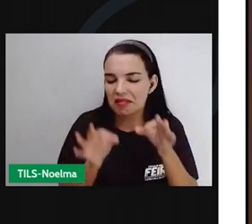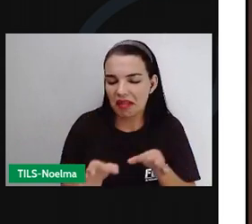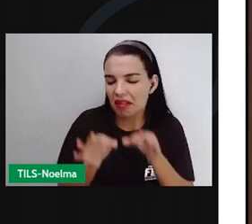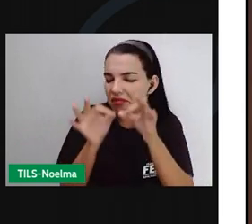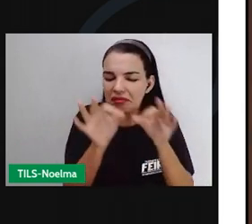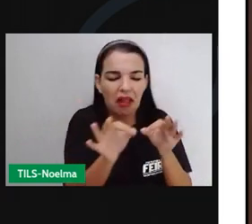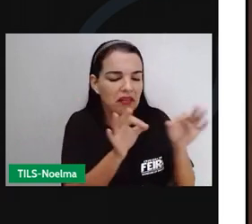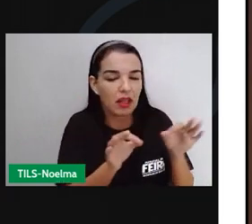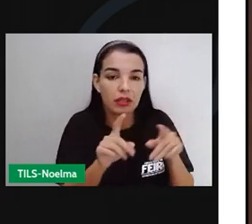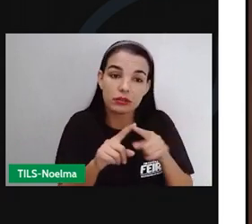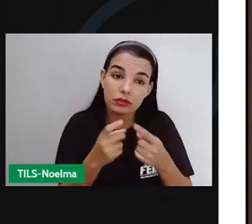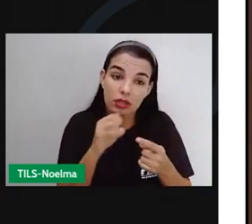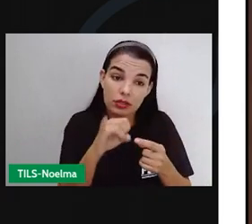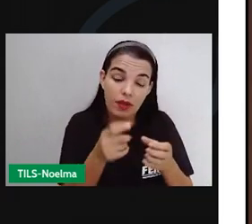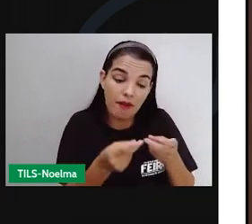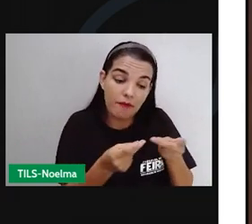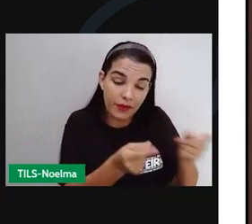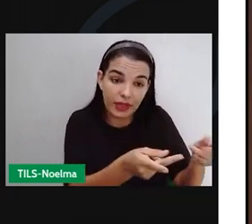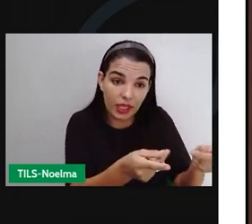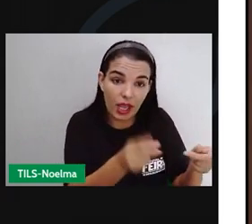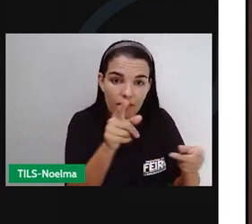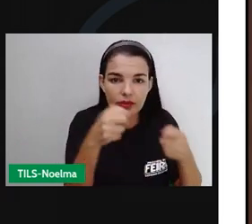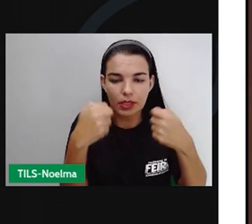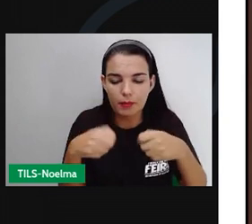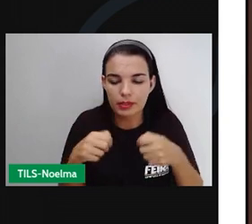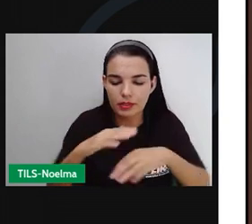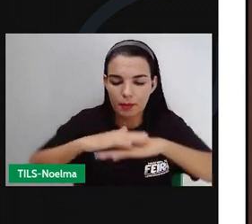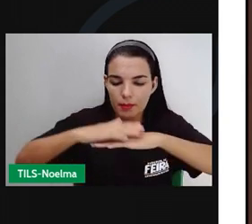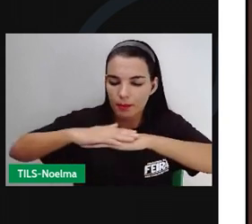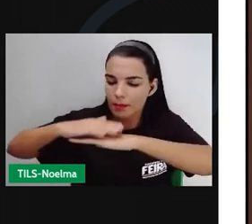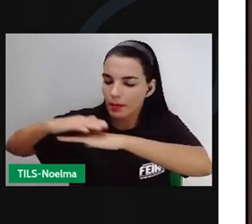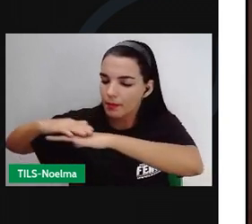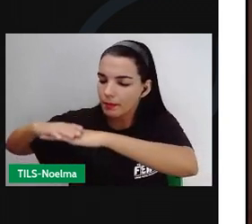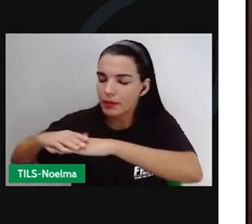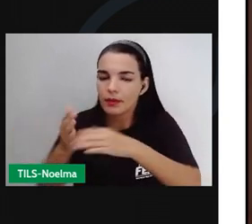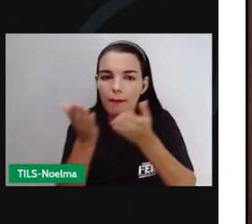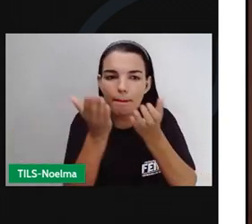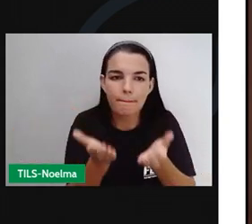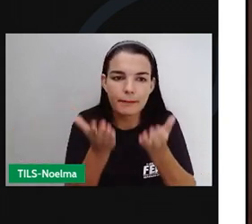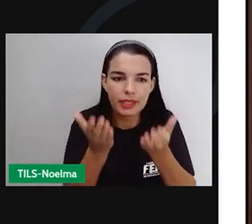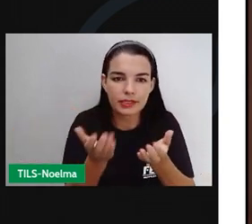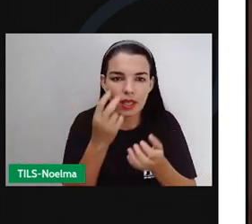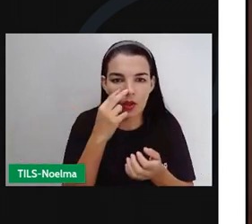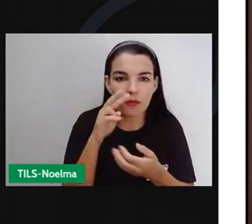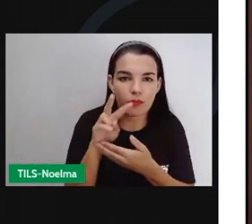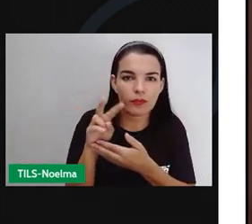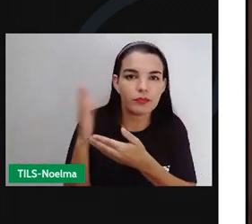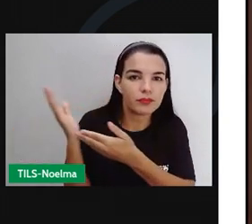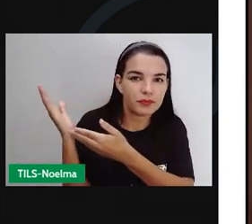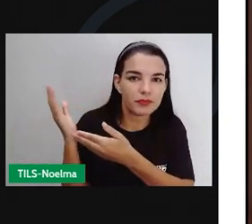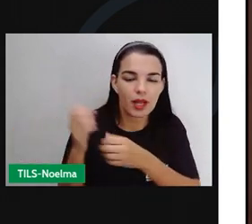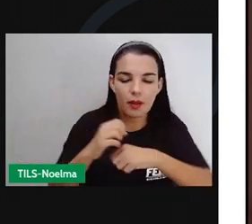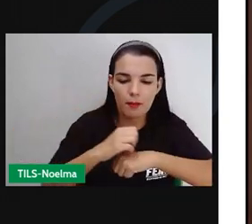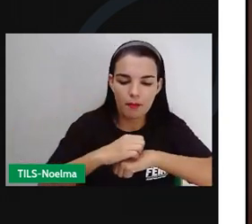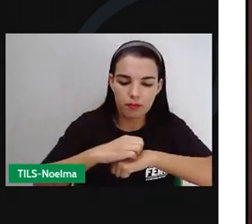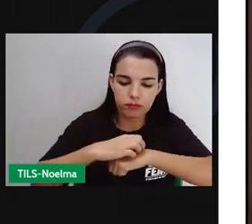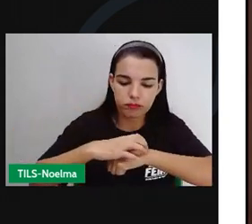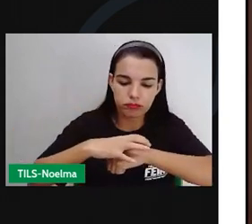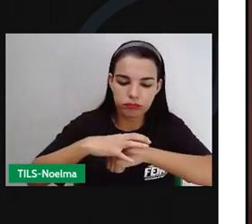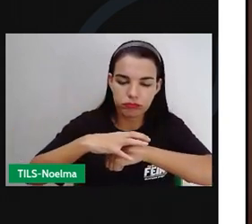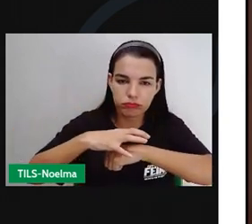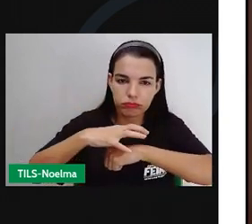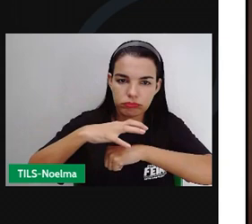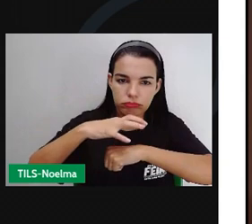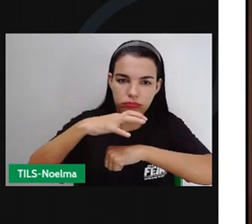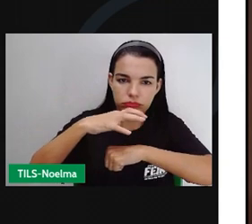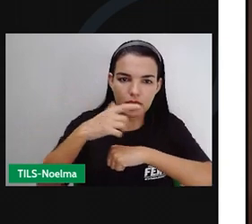ser que você faça para vender. Aí você pesa a massa para ter a mesma quantidade nos quatro pães. Vamos levar esse pão para crescer novamente. Agora a minha assadeira não